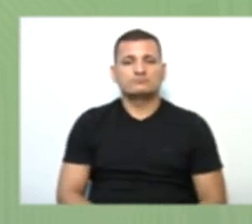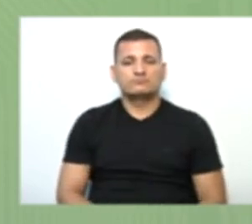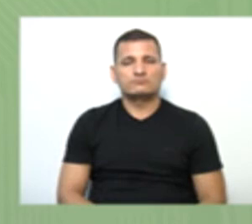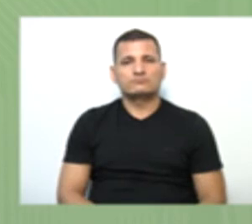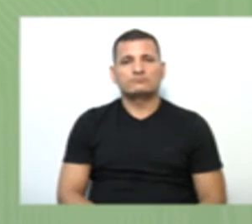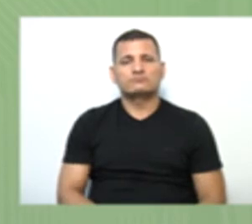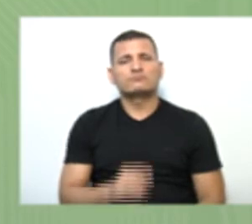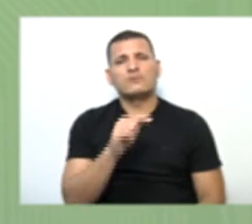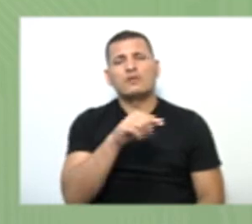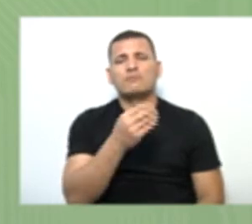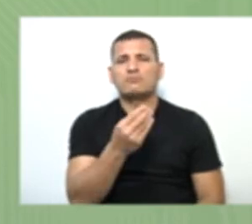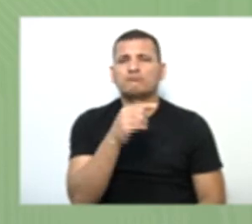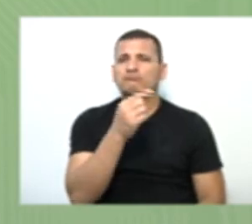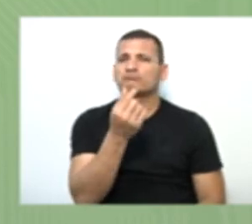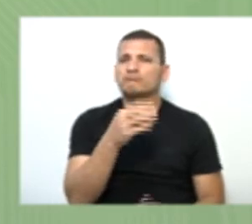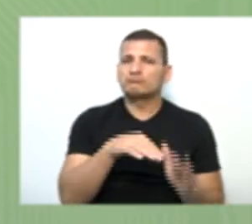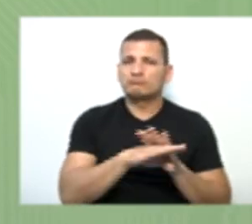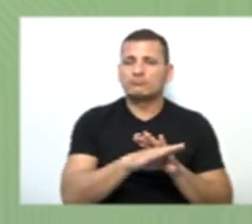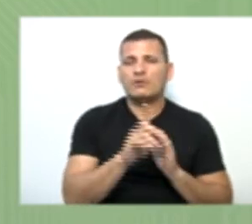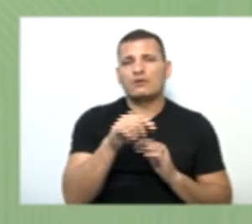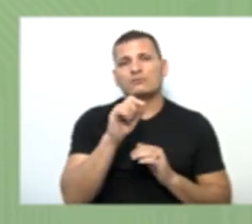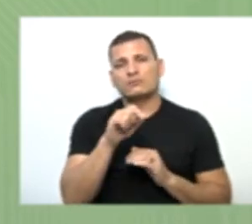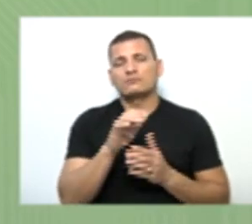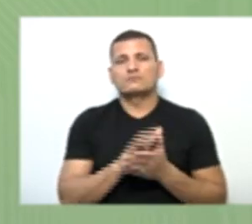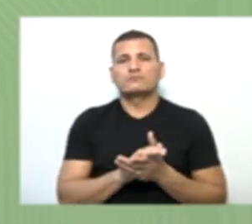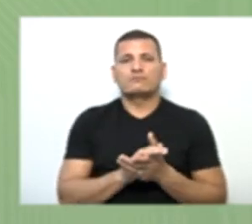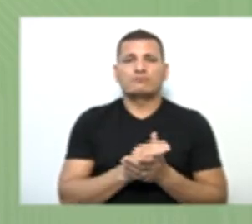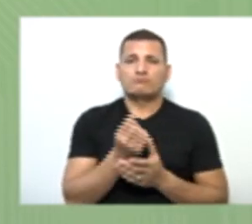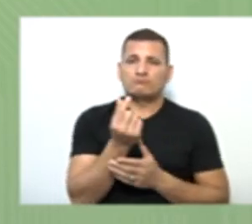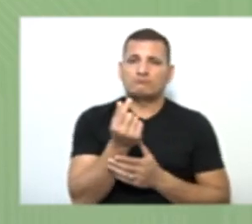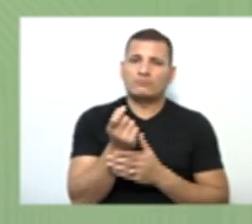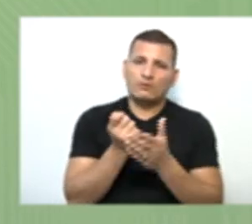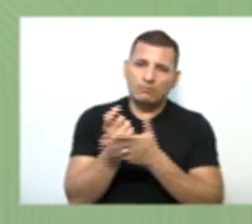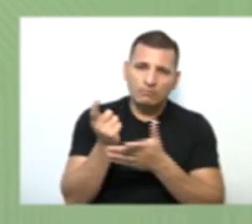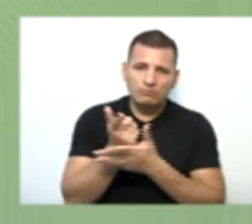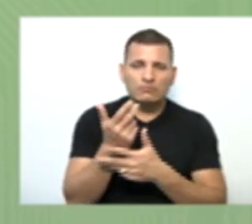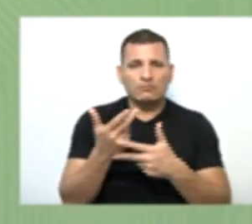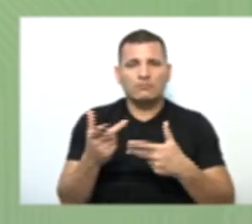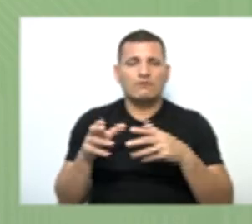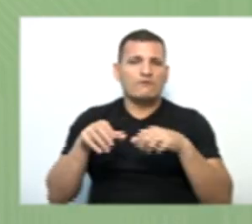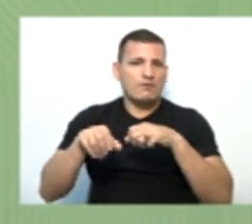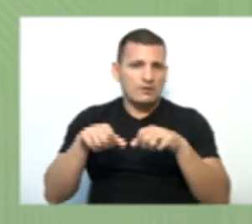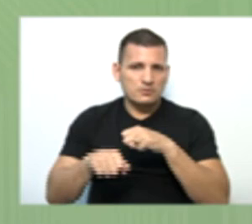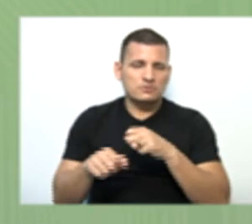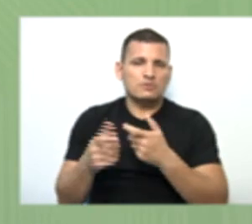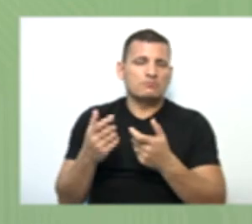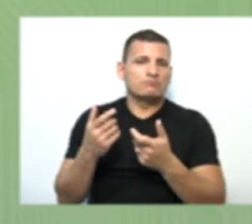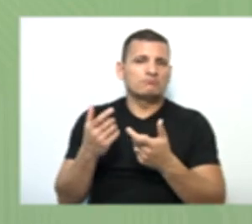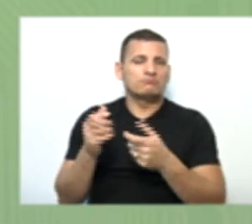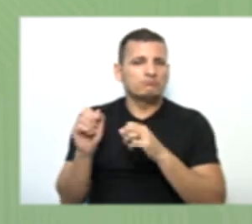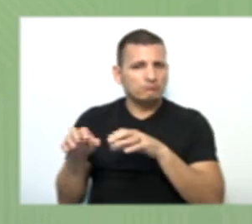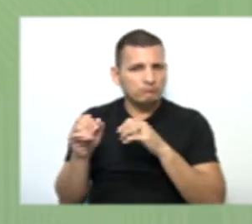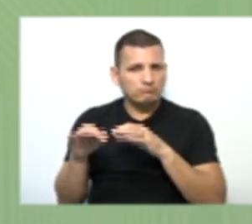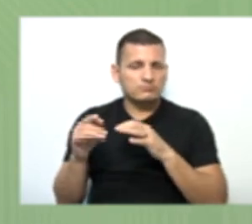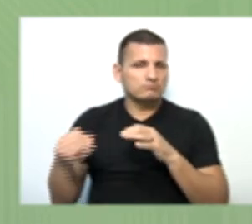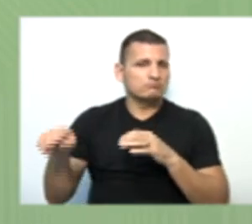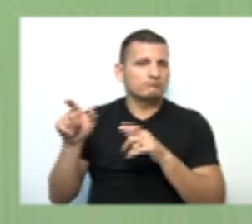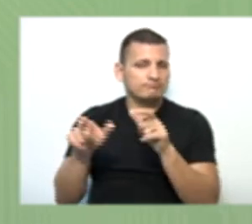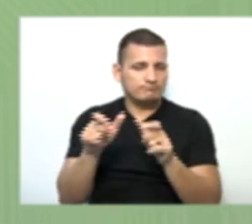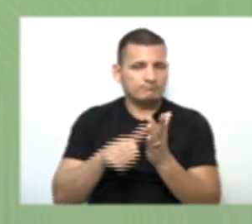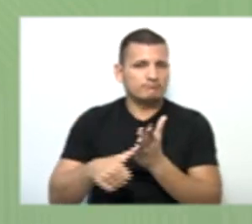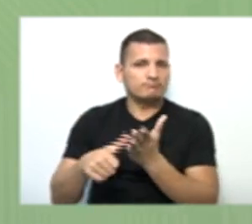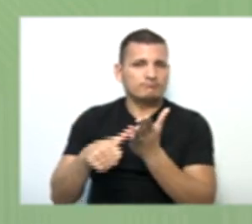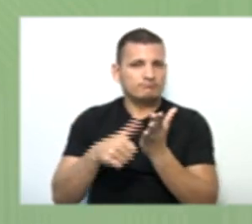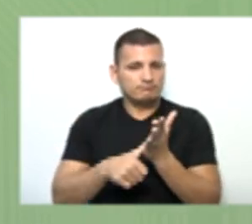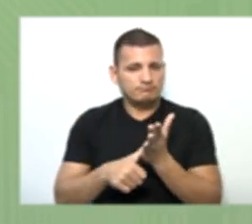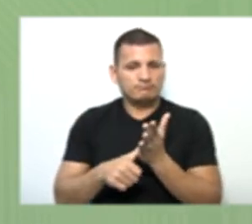para custear as atividades educacionais dentro da cooperativa, quando ocorra lucro.